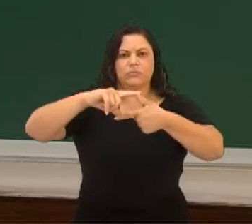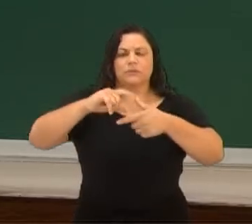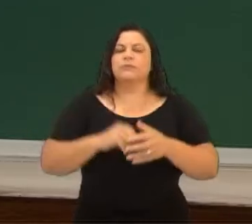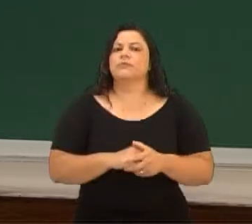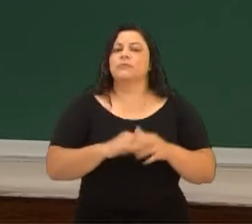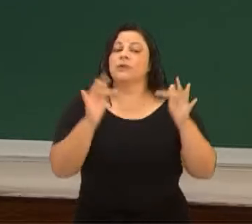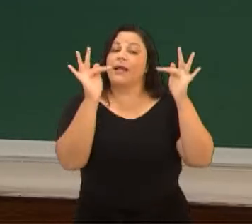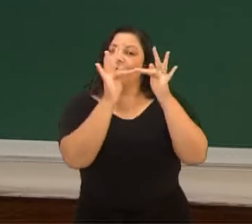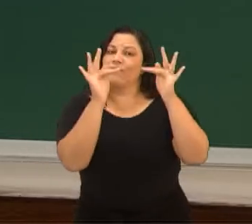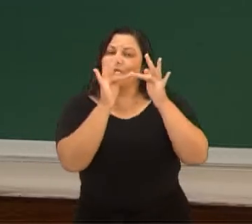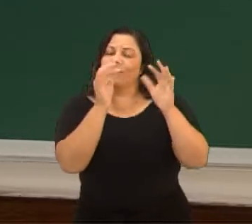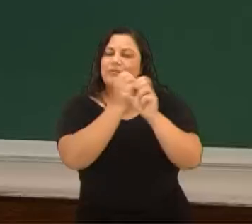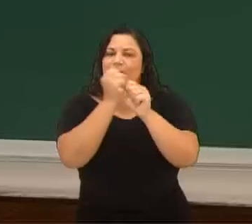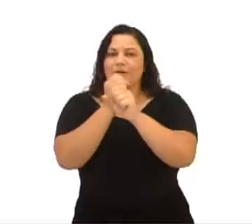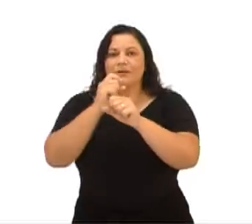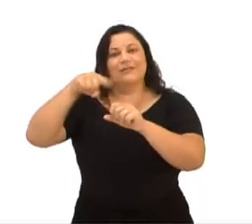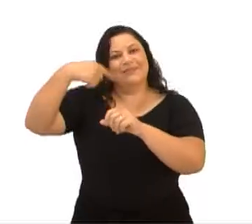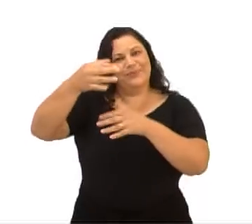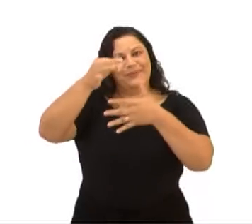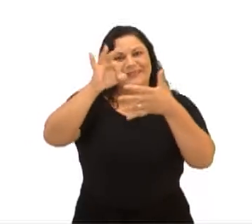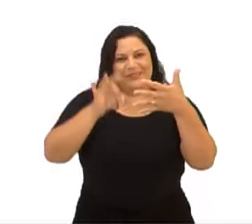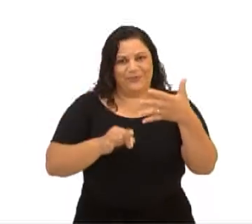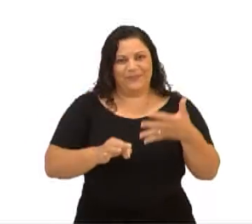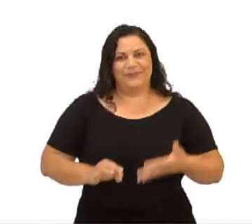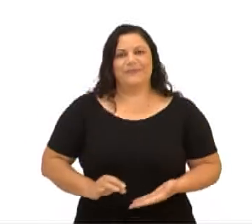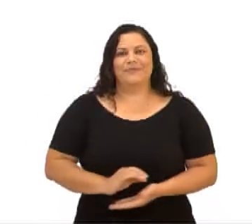fórmula, calcula e daqui a pouco a gente corrige.